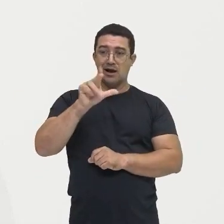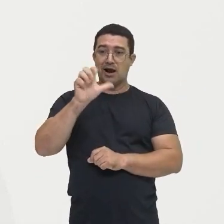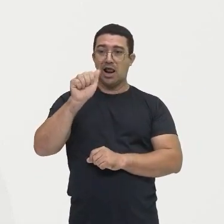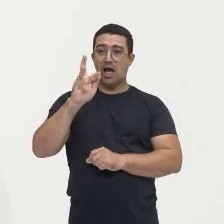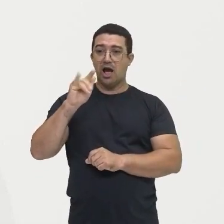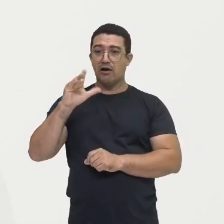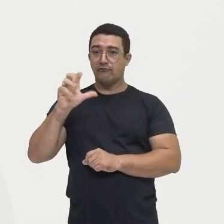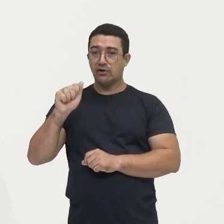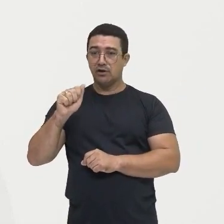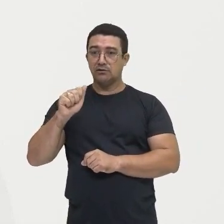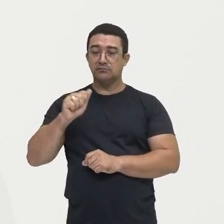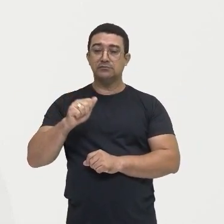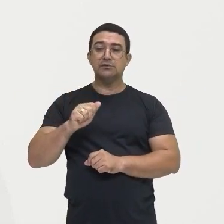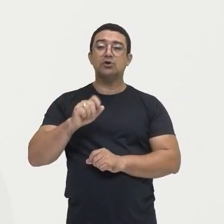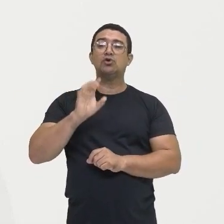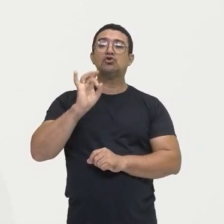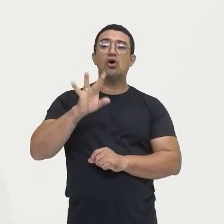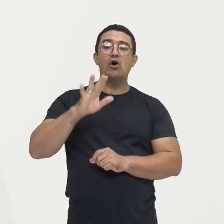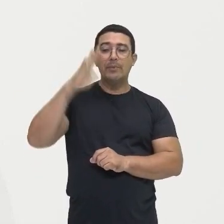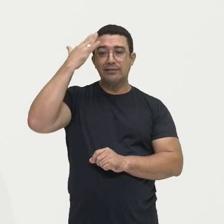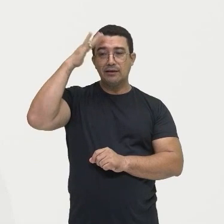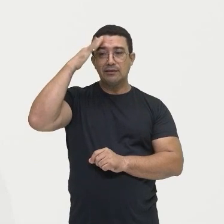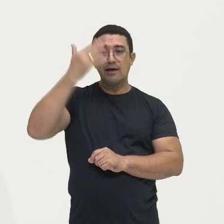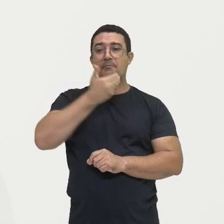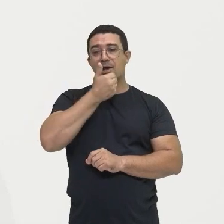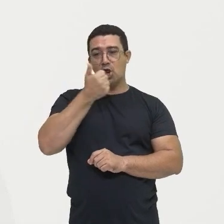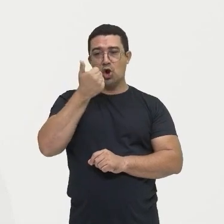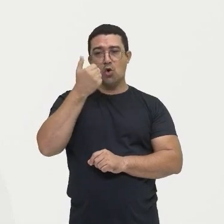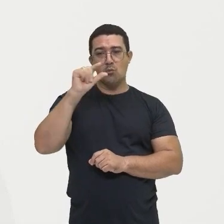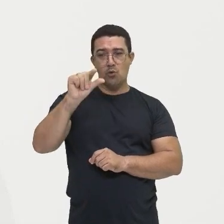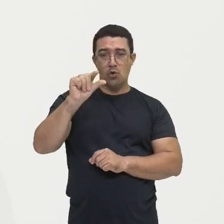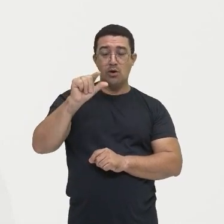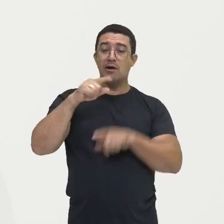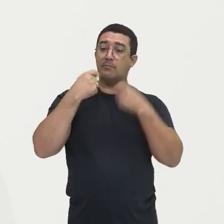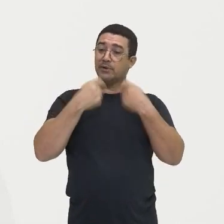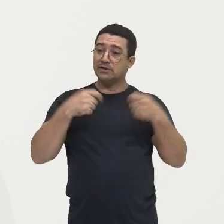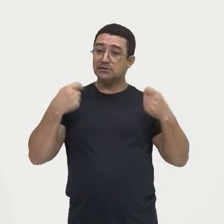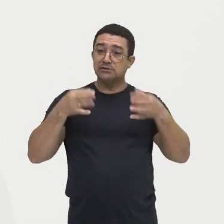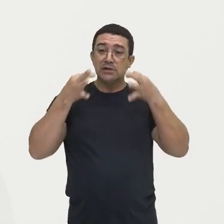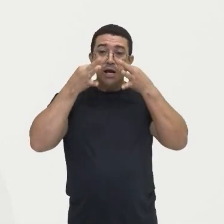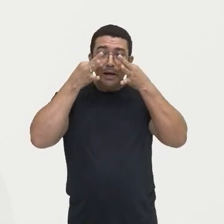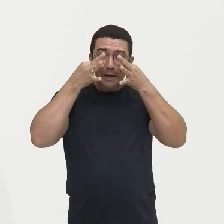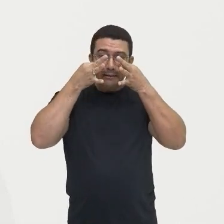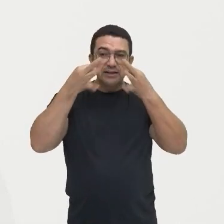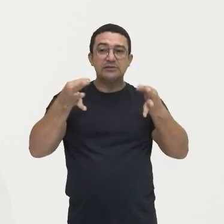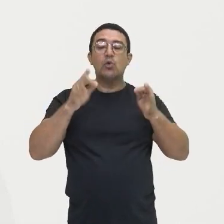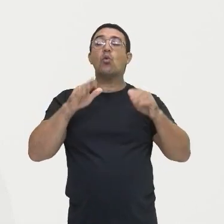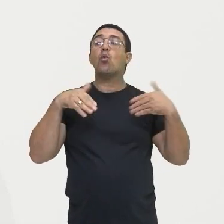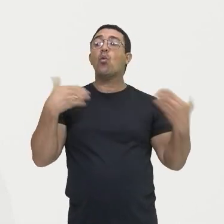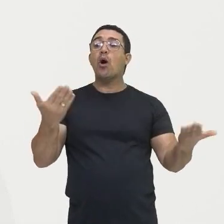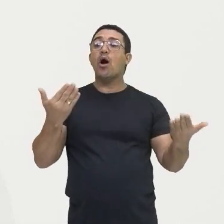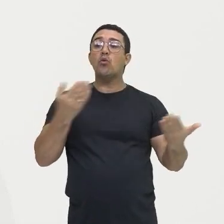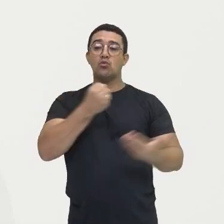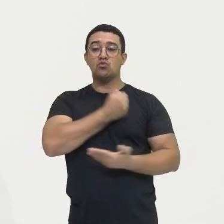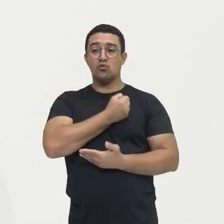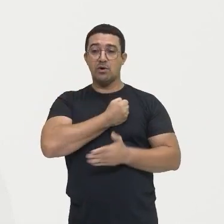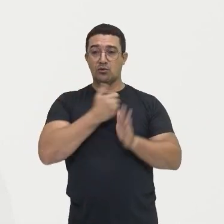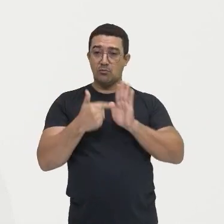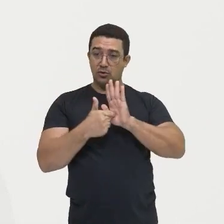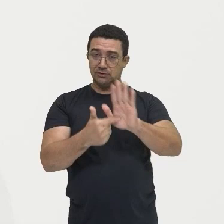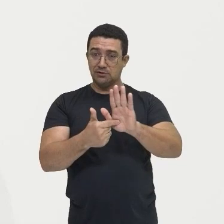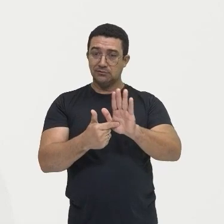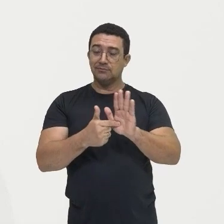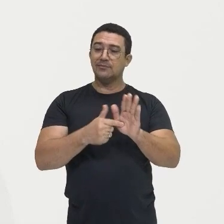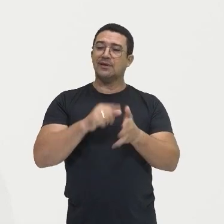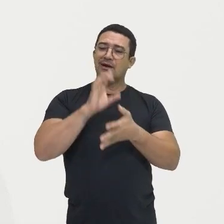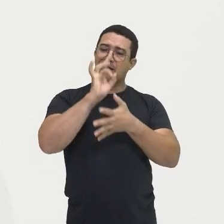para a gente compreender um pouco melhor. Já na escala gráfica, nós precisamos observar quais são esses valores expressos. Cada